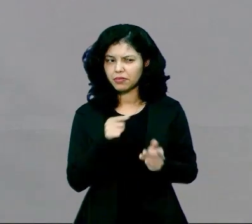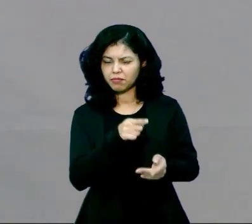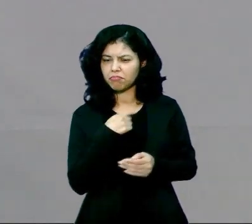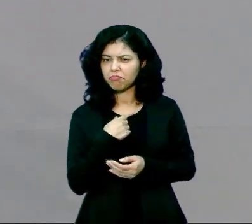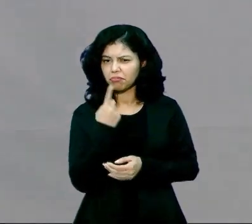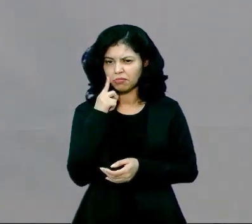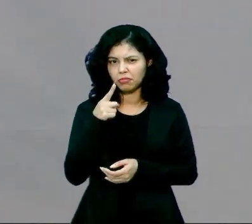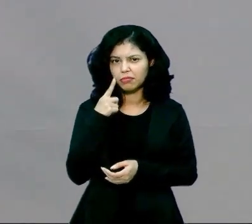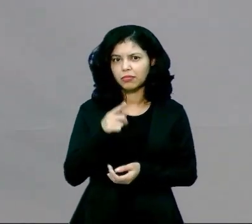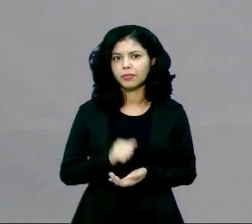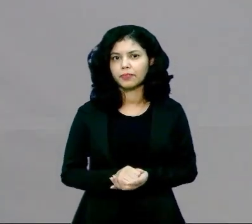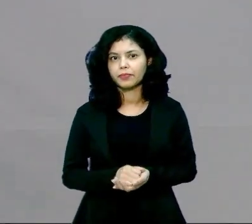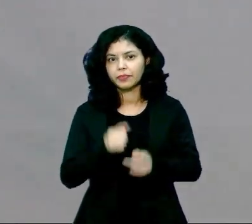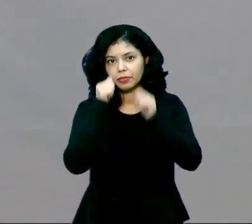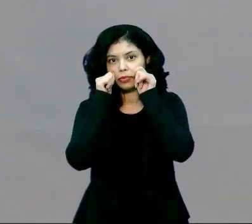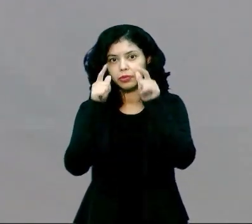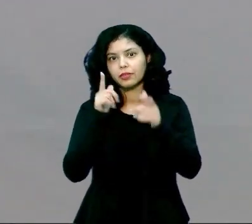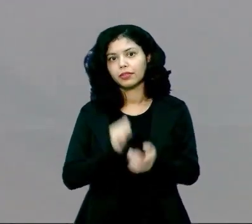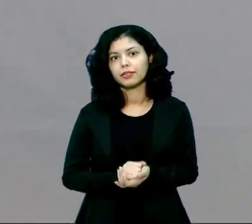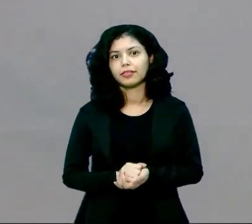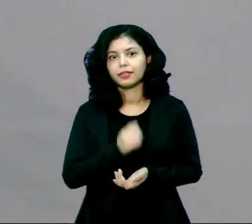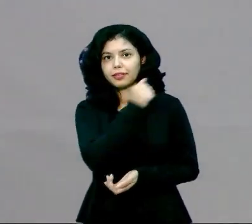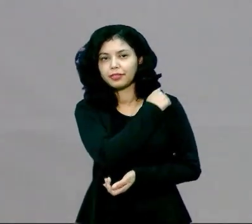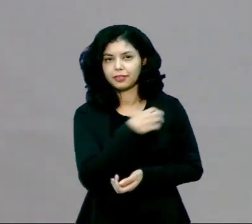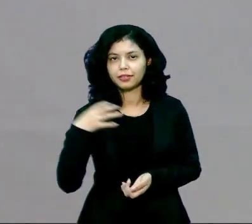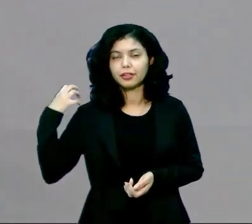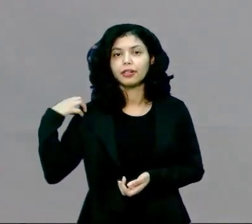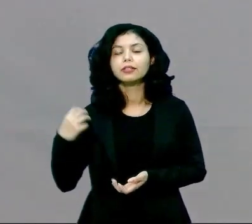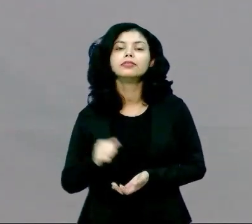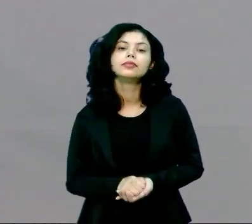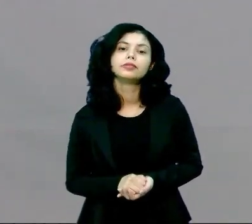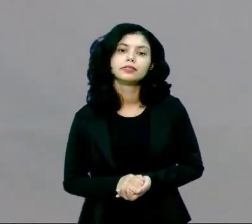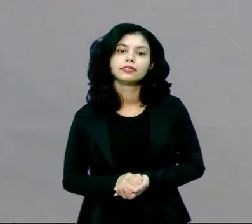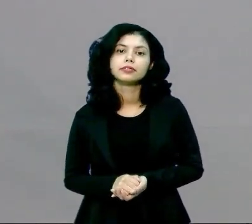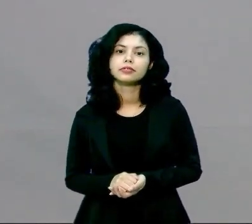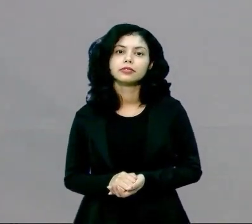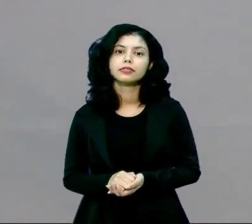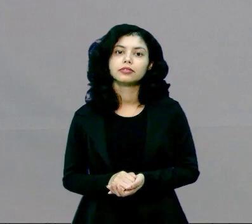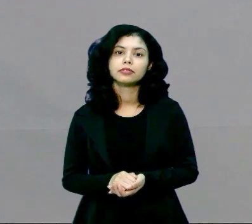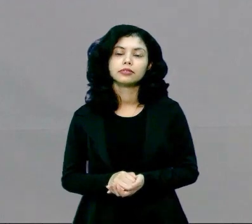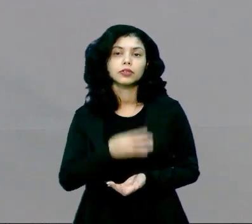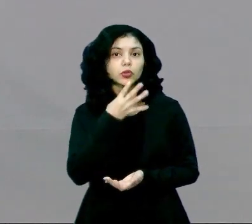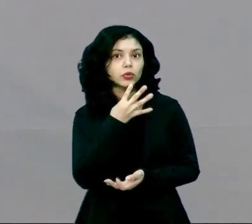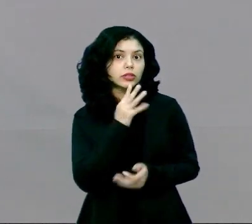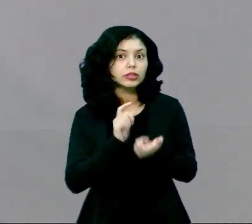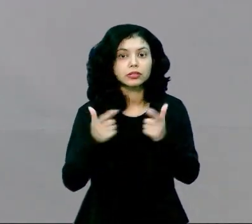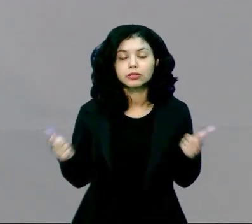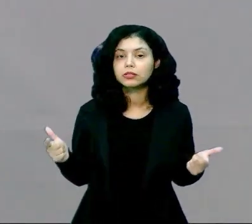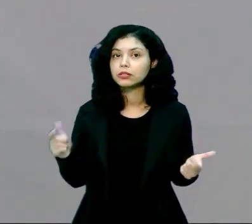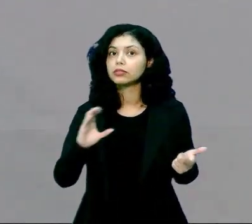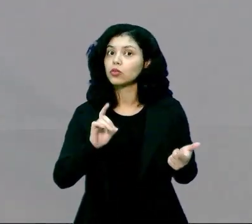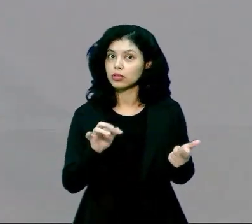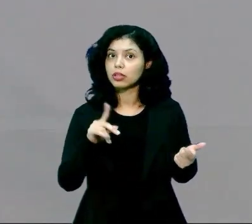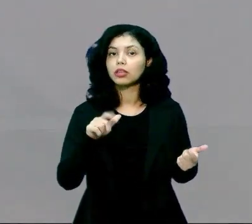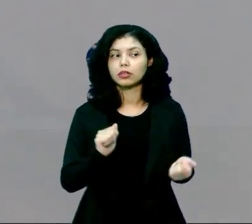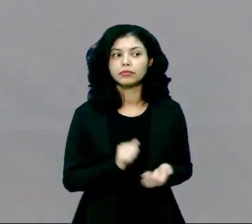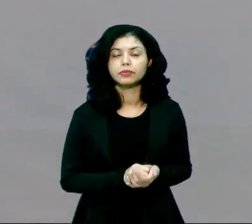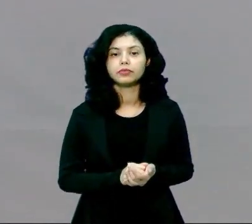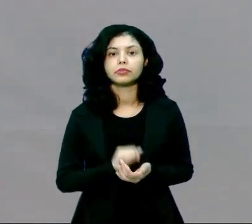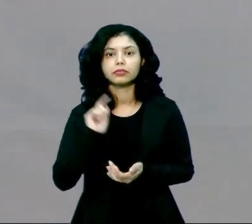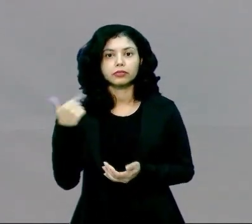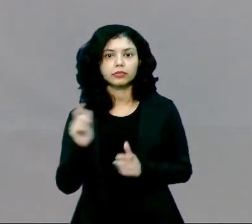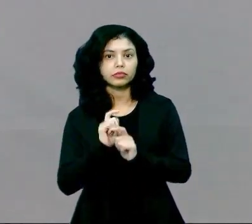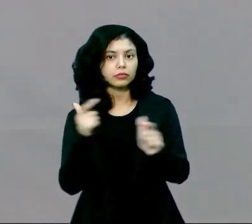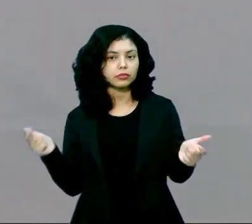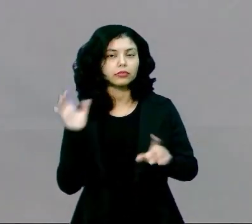ó. Presta atenção no meu conhecimento aristotélico, né? Porque ele tinha um conhecimento ocidental ali